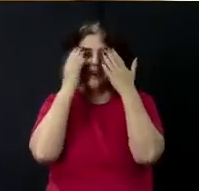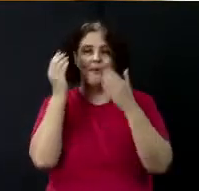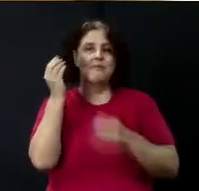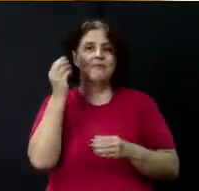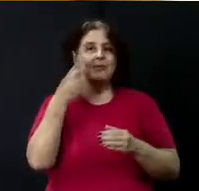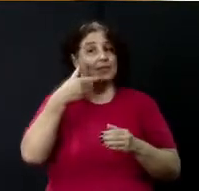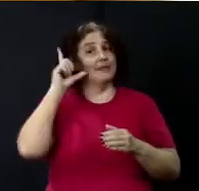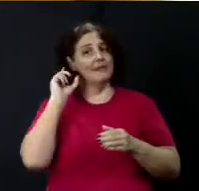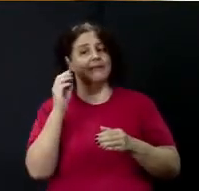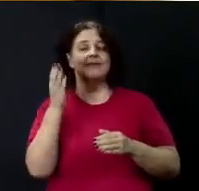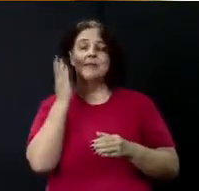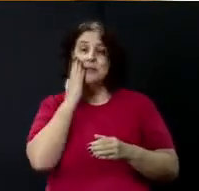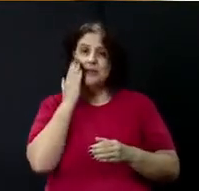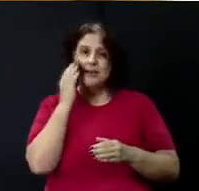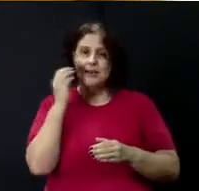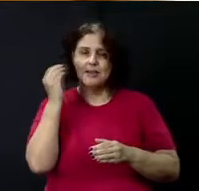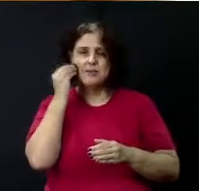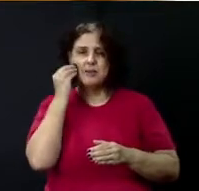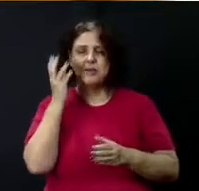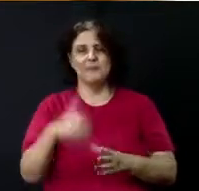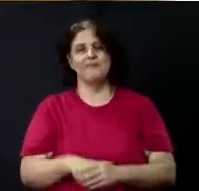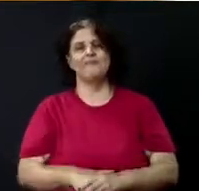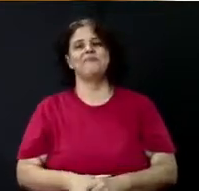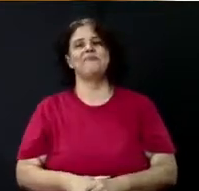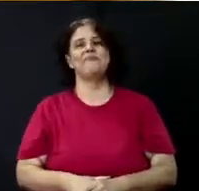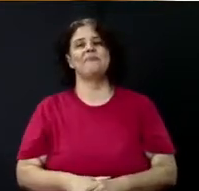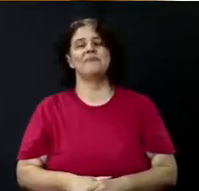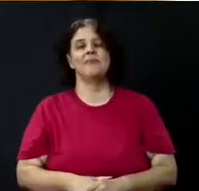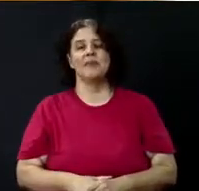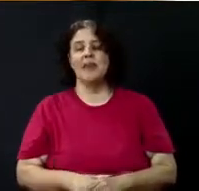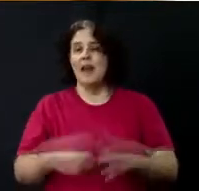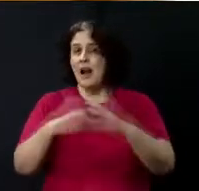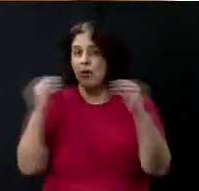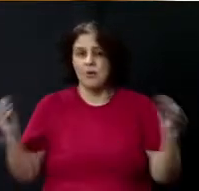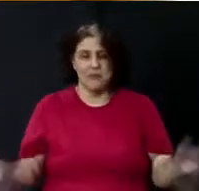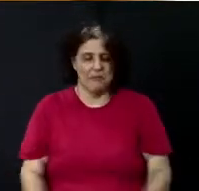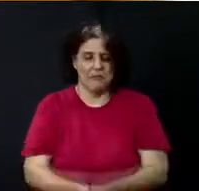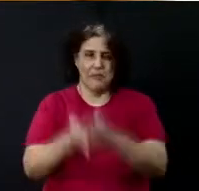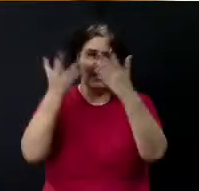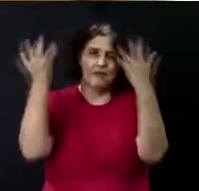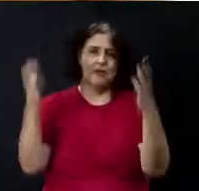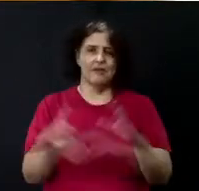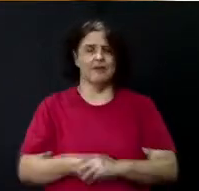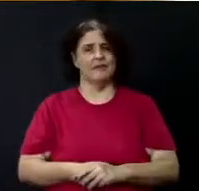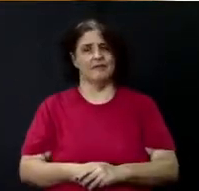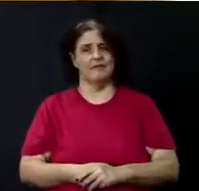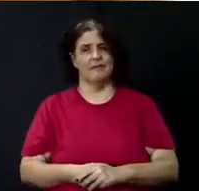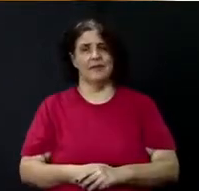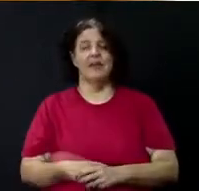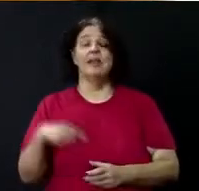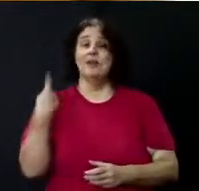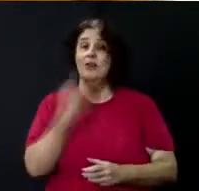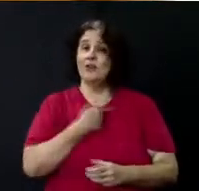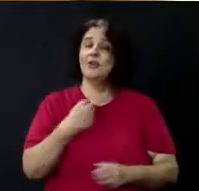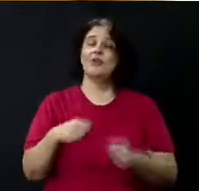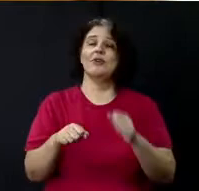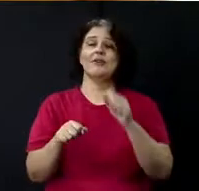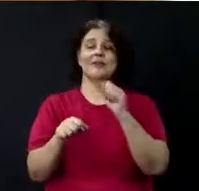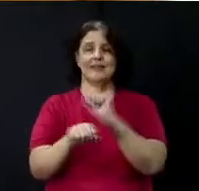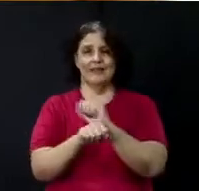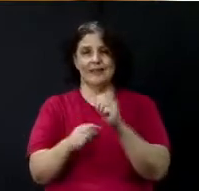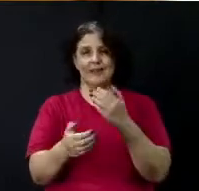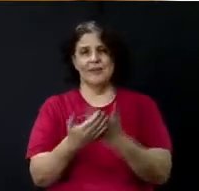um sinal. A cura foi extraordinária. Mas nós vamos estudar que muitas outras curas